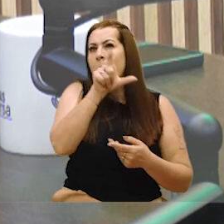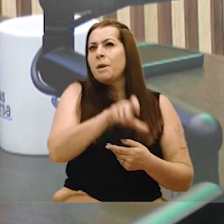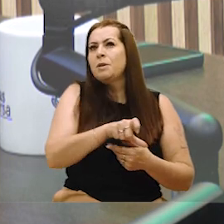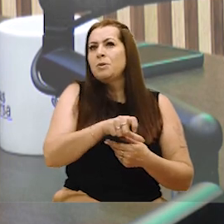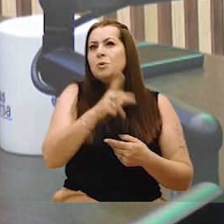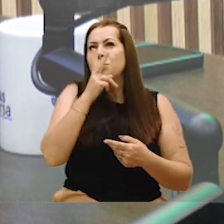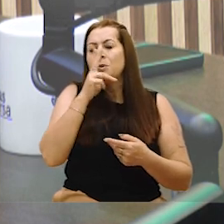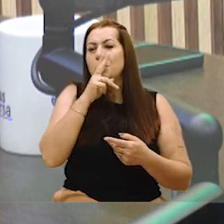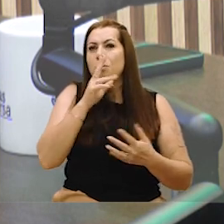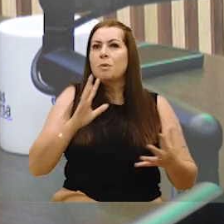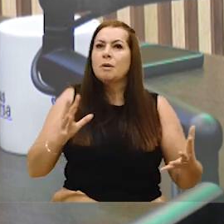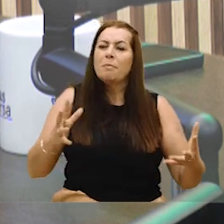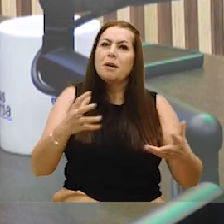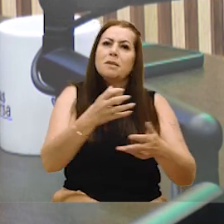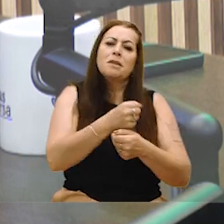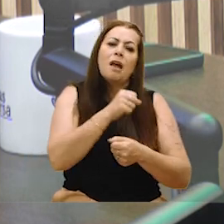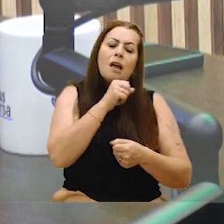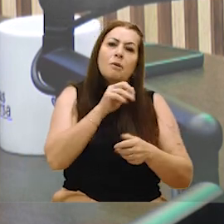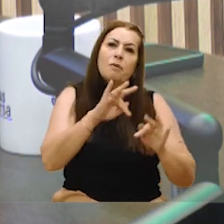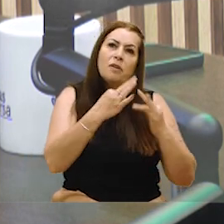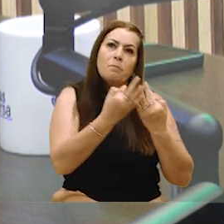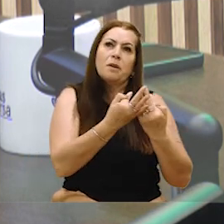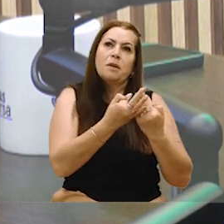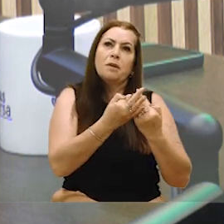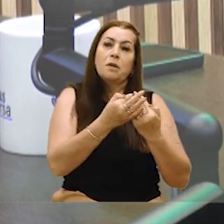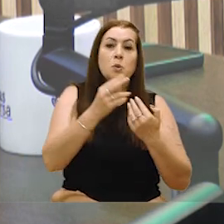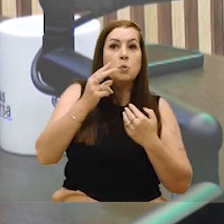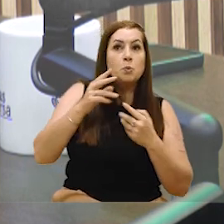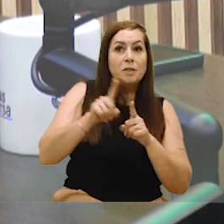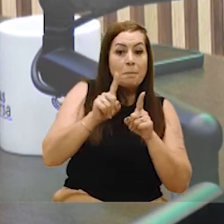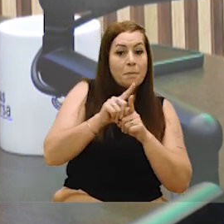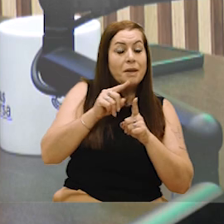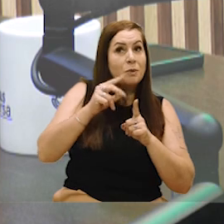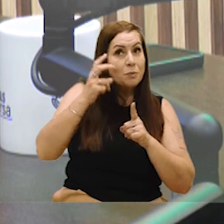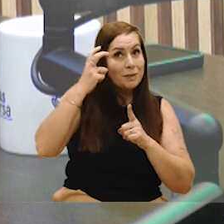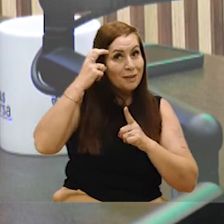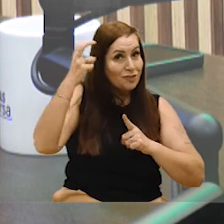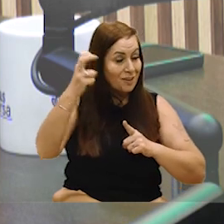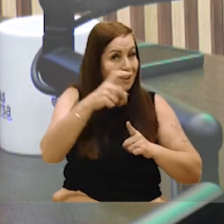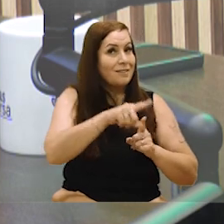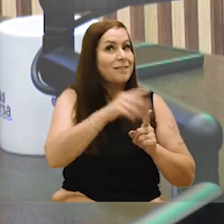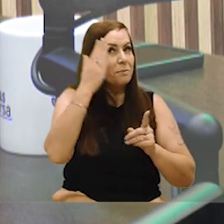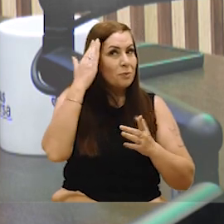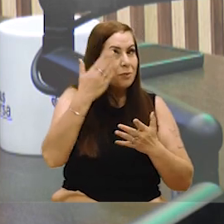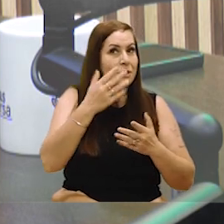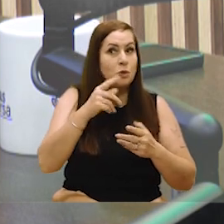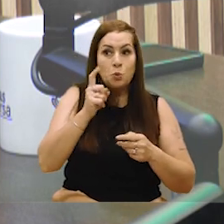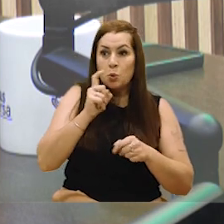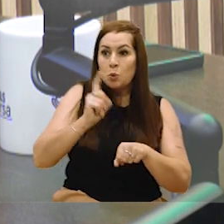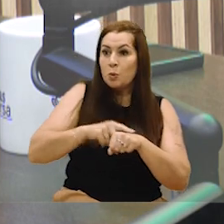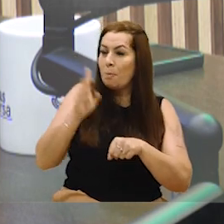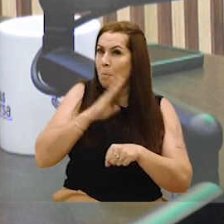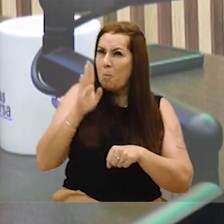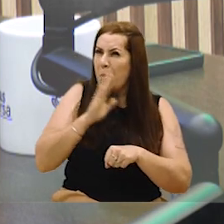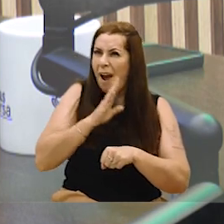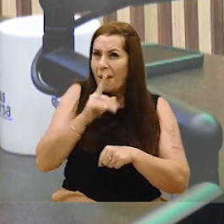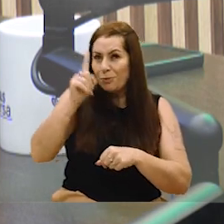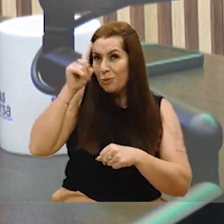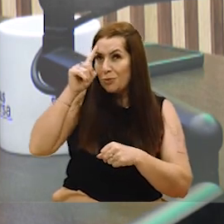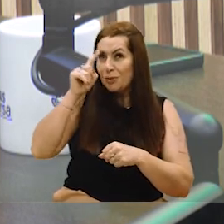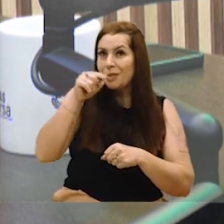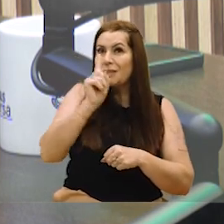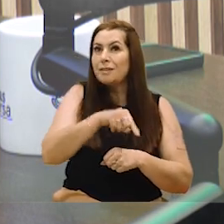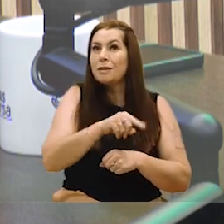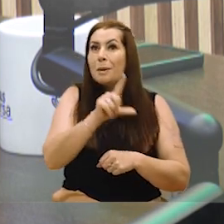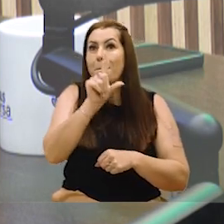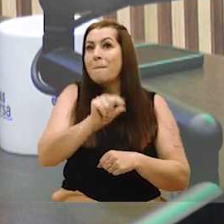pessoa abraçada pela família, o ancião, a pessoa com sabedoria. E cada vez mais a gente observa que o tempo corre mais rápido, o dia a dia, e as pessoas